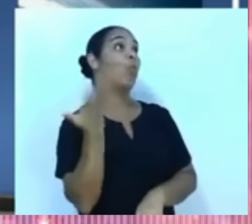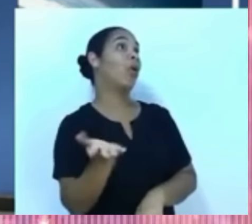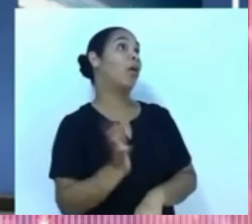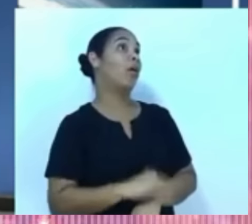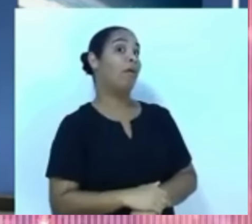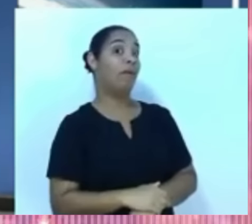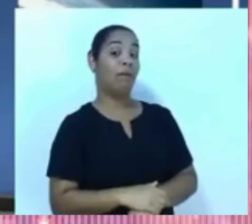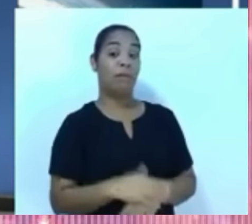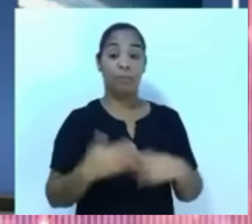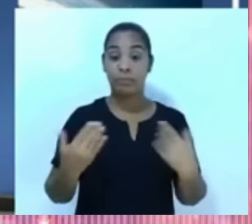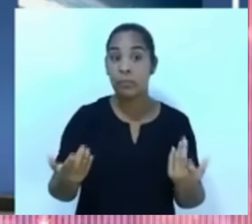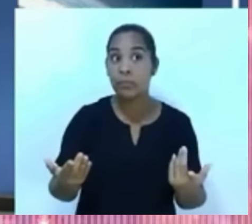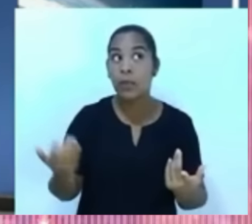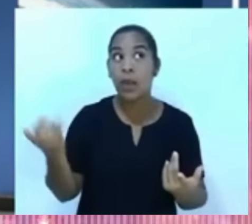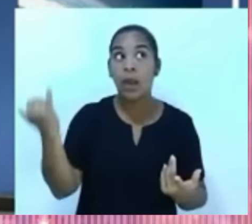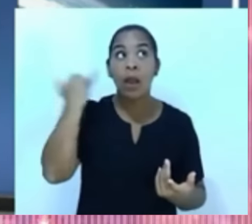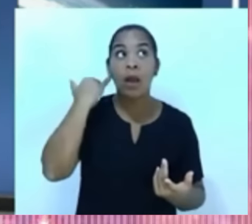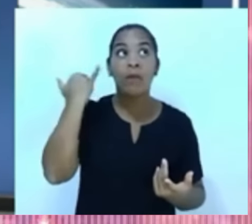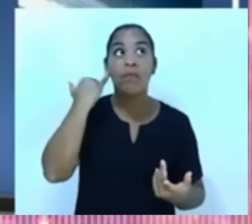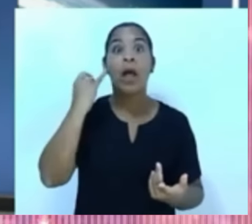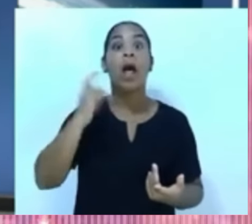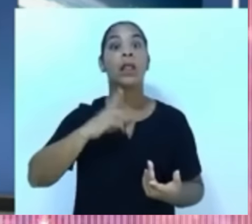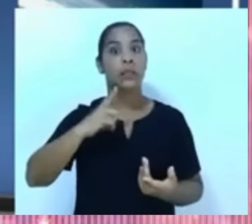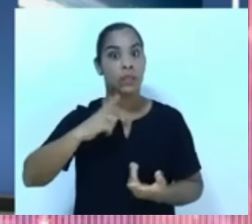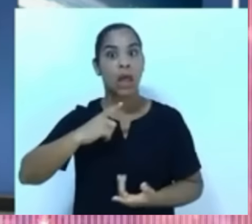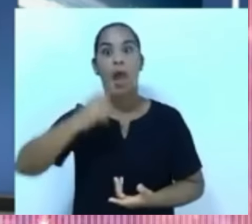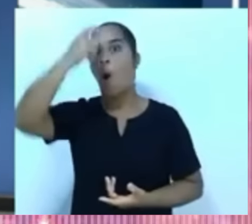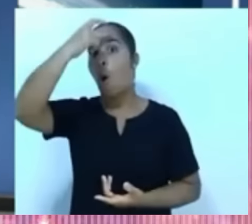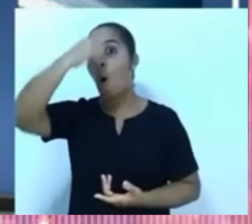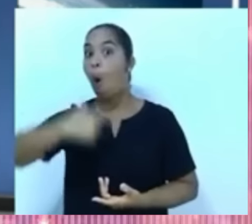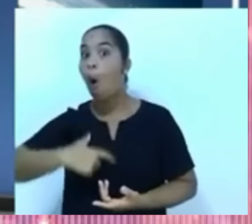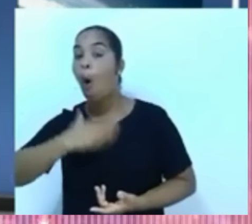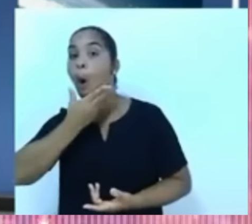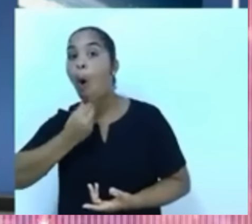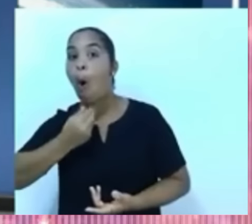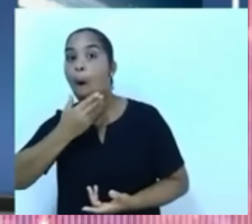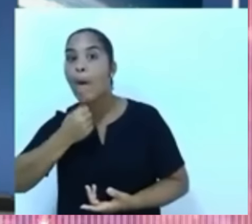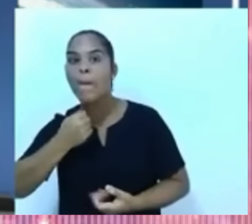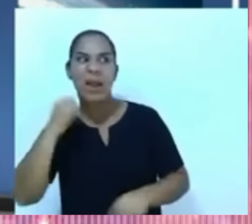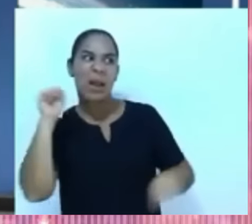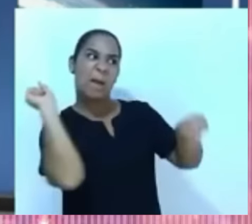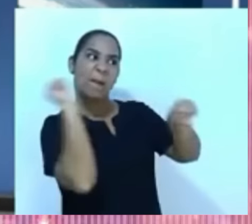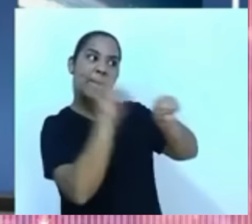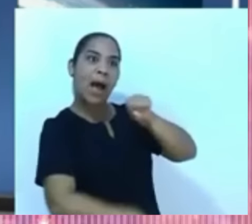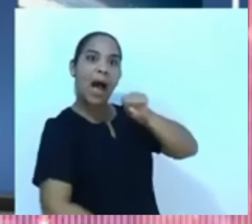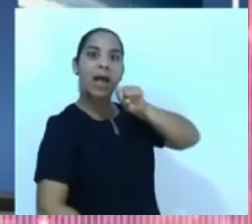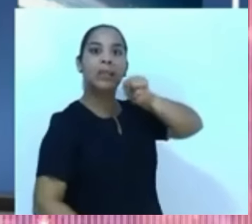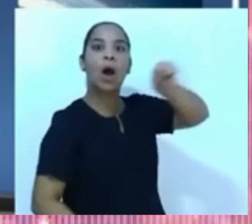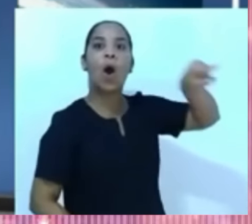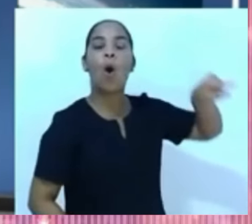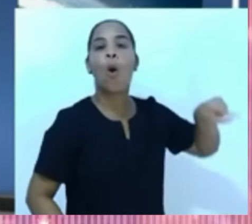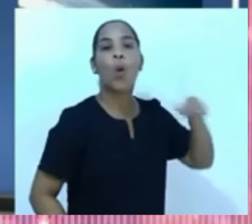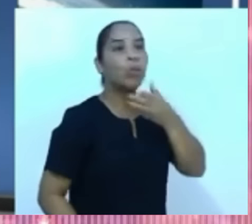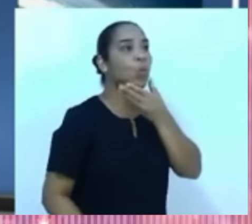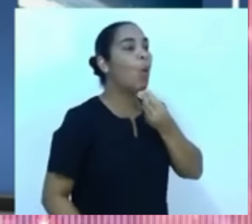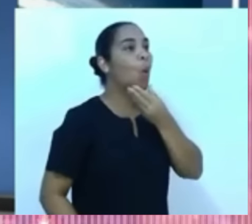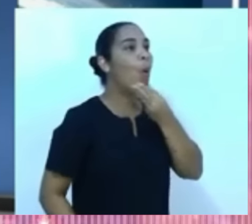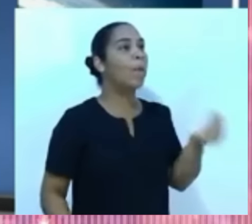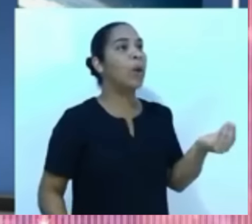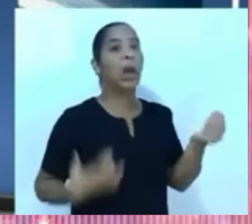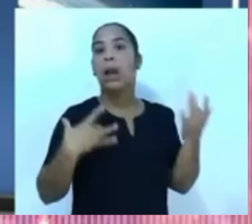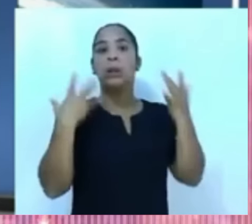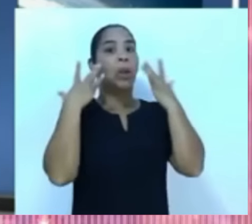dizer que há homens que matam outros homens e nem sabem por quê recebem